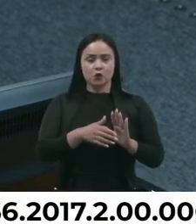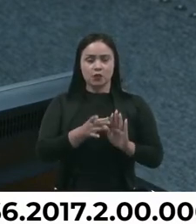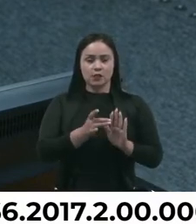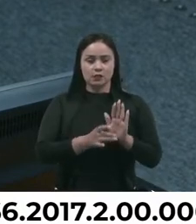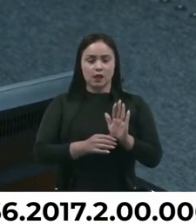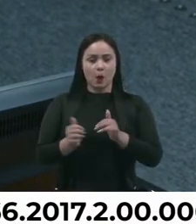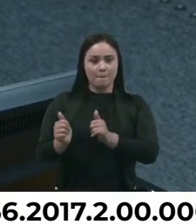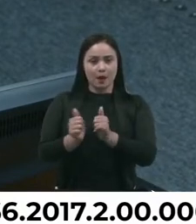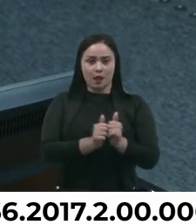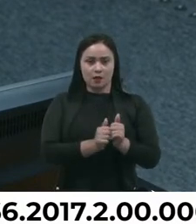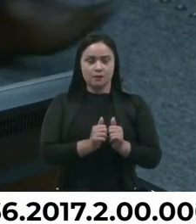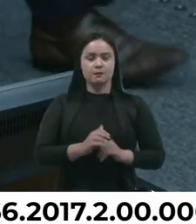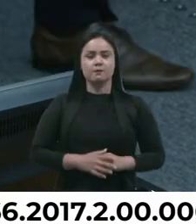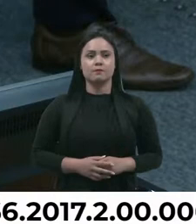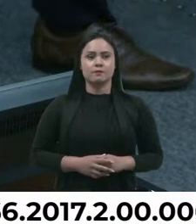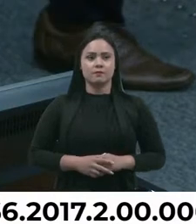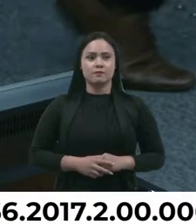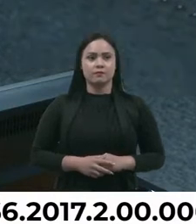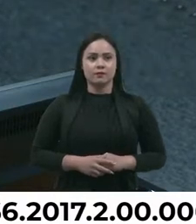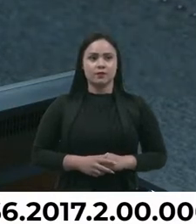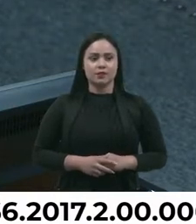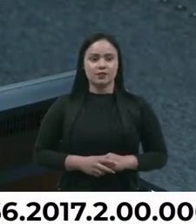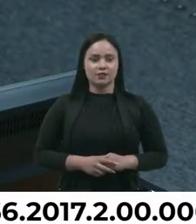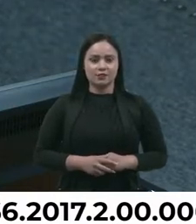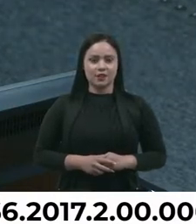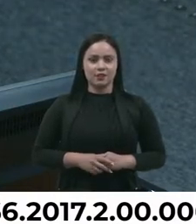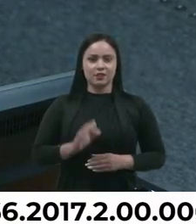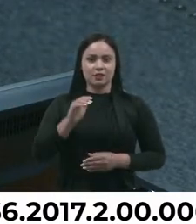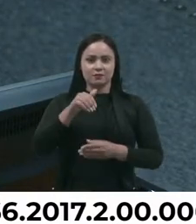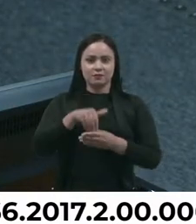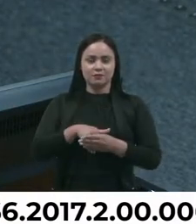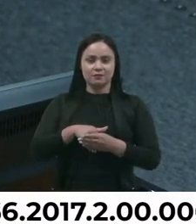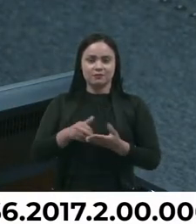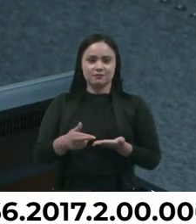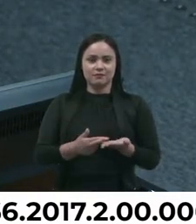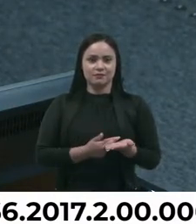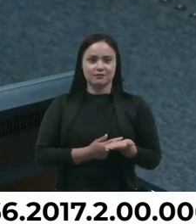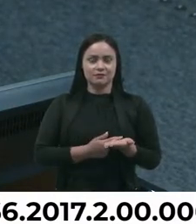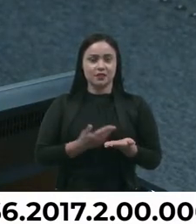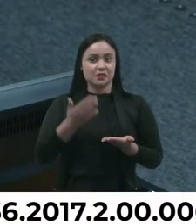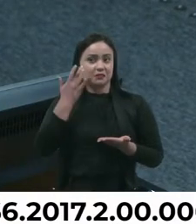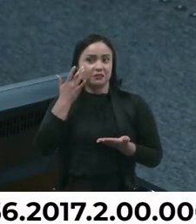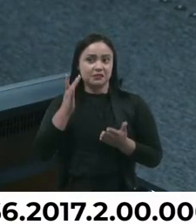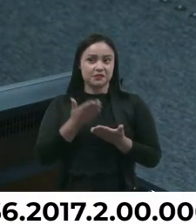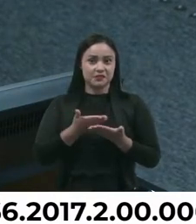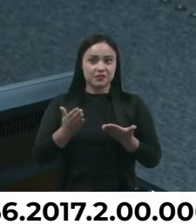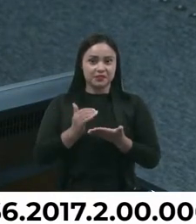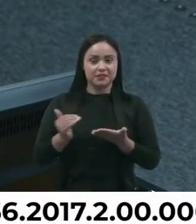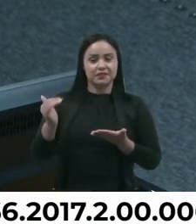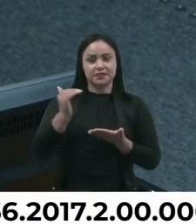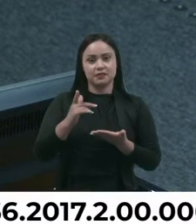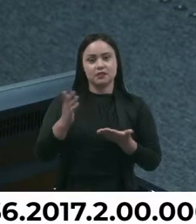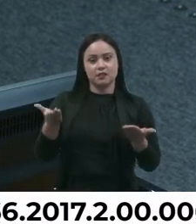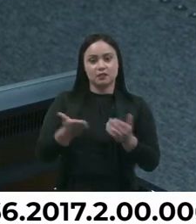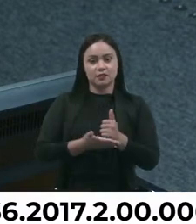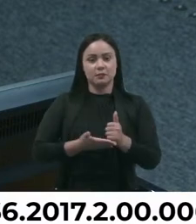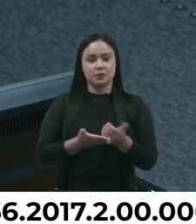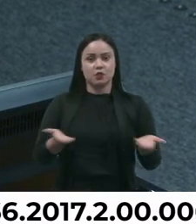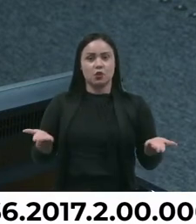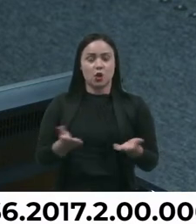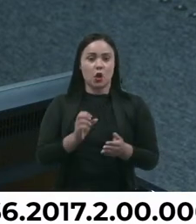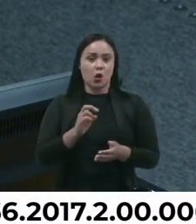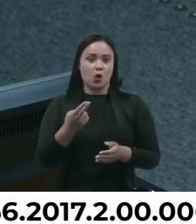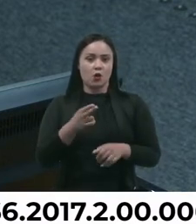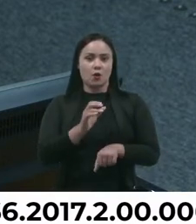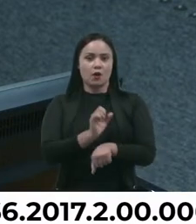eu acompanharei o voto do relator nessa matéria. Não sei se a Vossa Excelência quer que eu já fundamente agora ou se é melhor aguardar